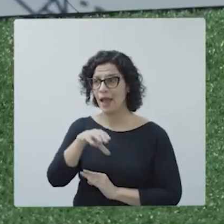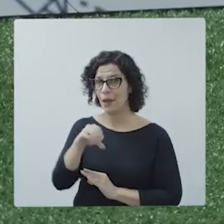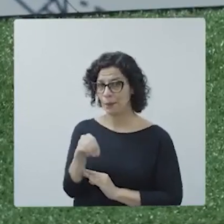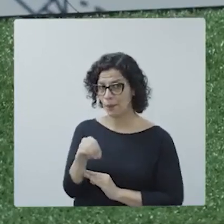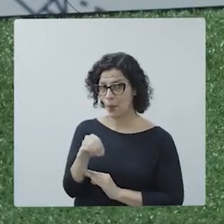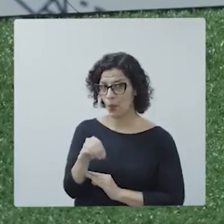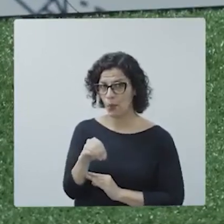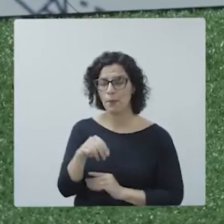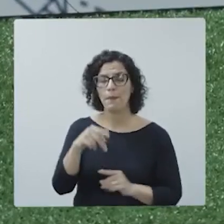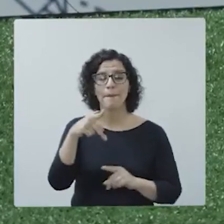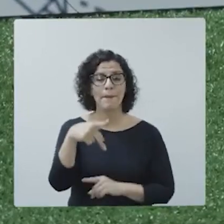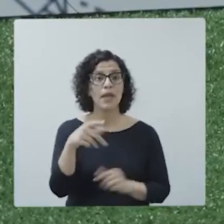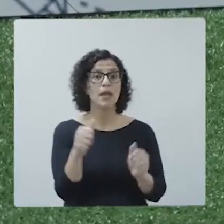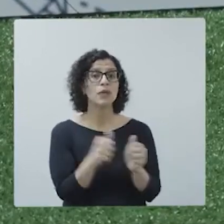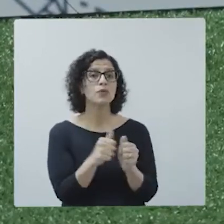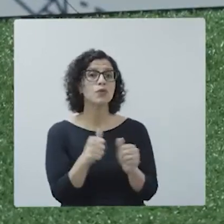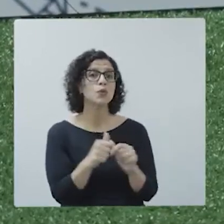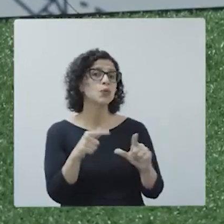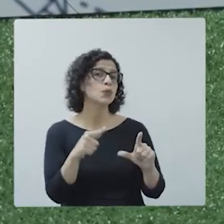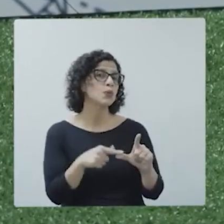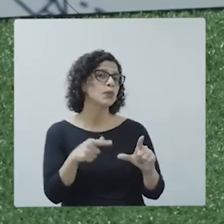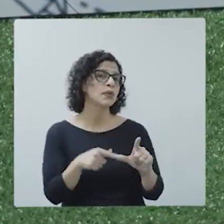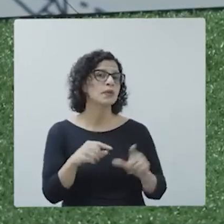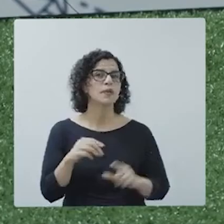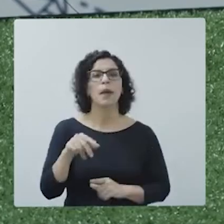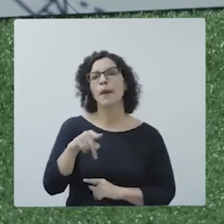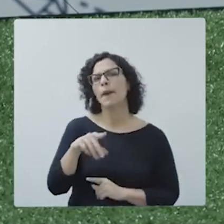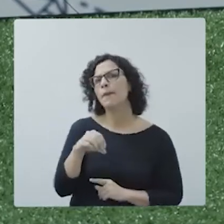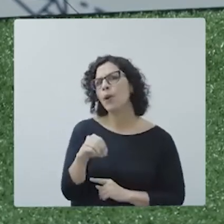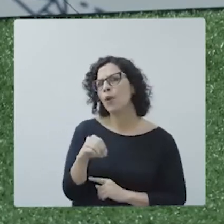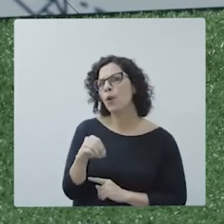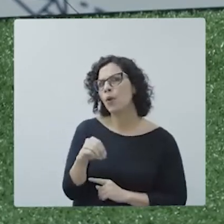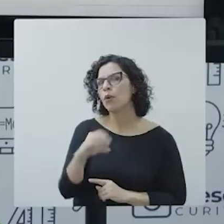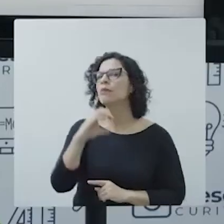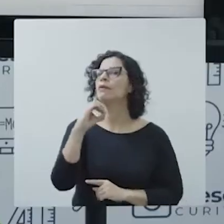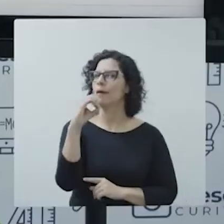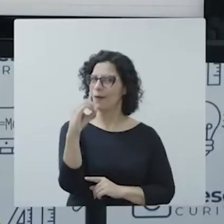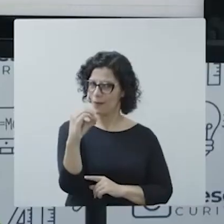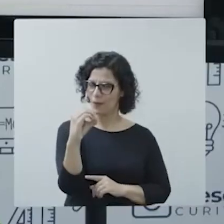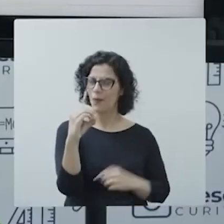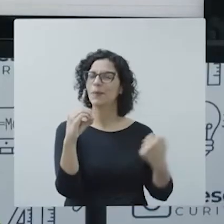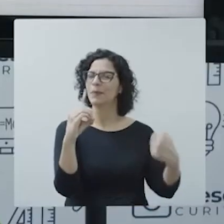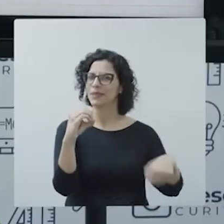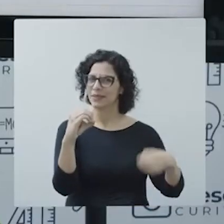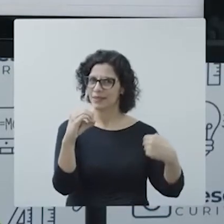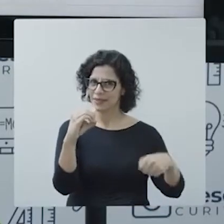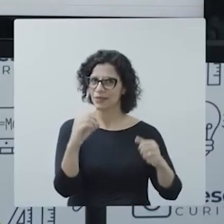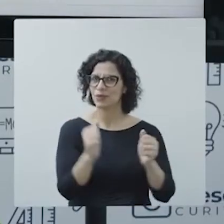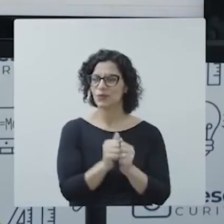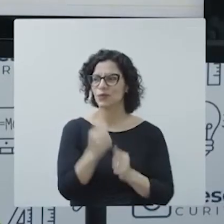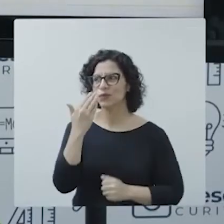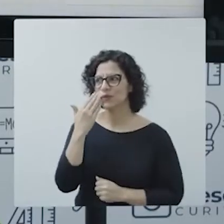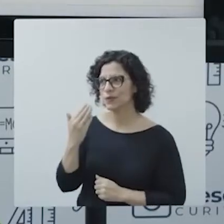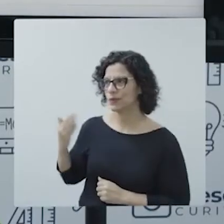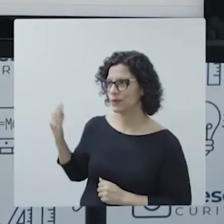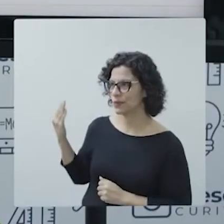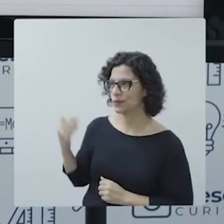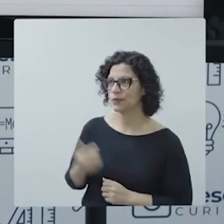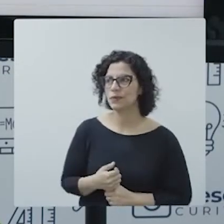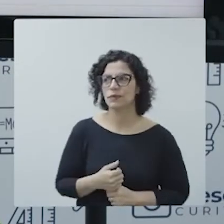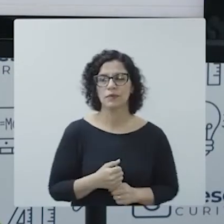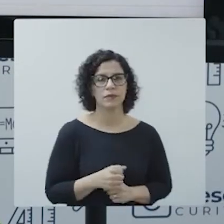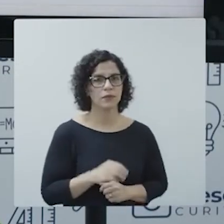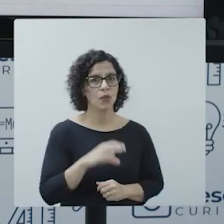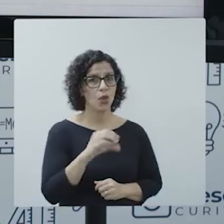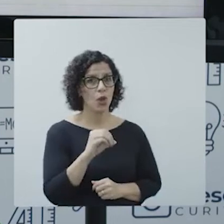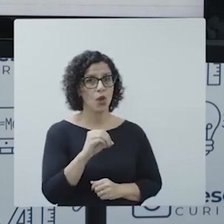P precisa de qual letrinha para formar o po? A letrinha O.